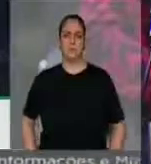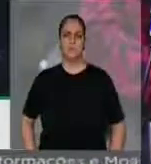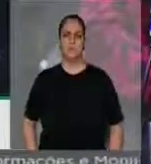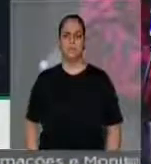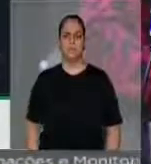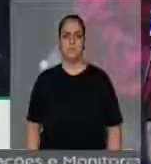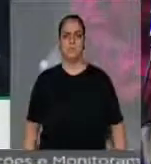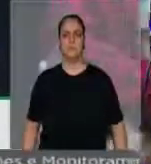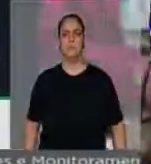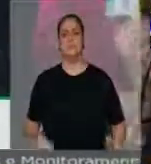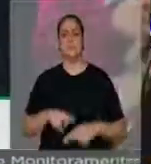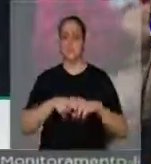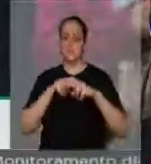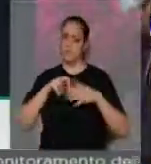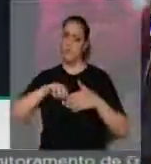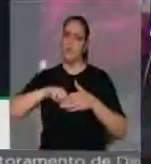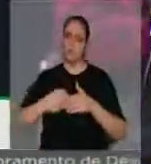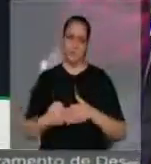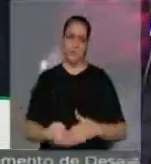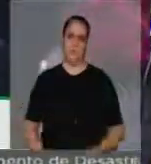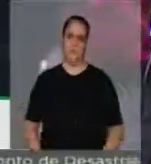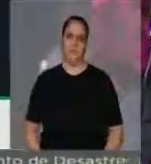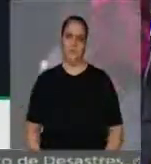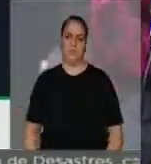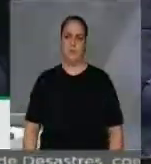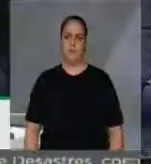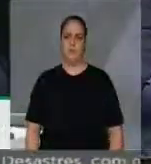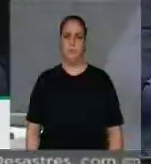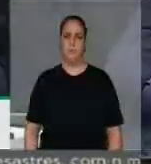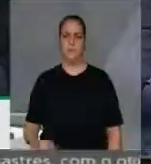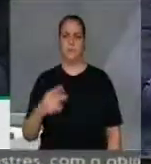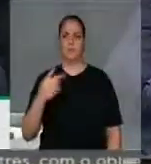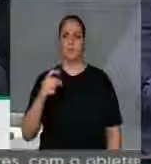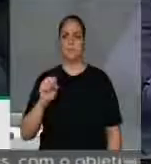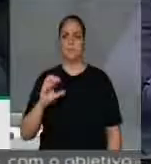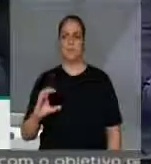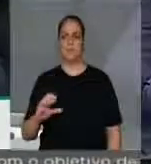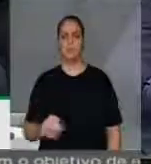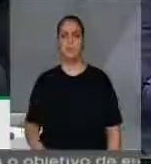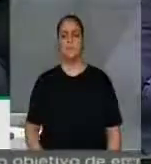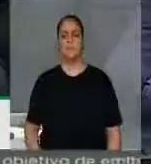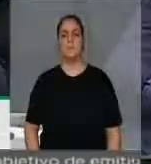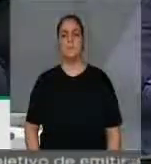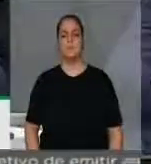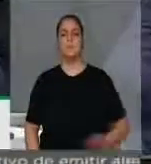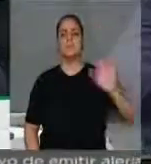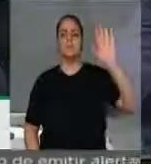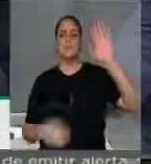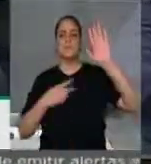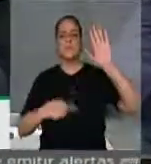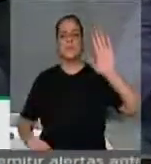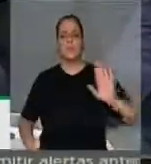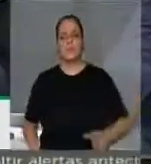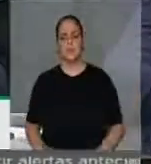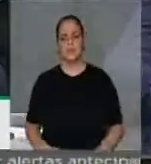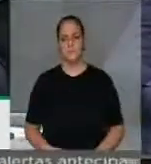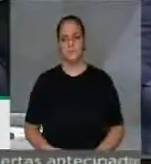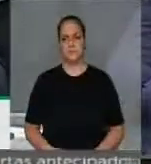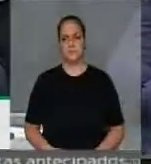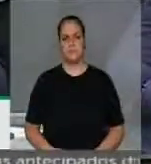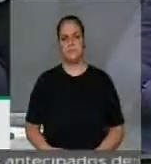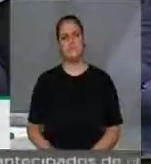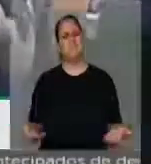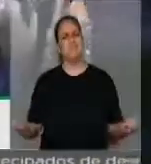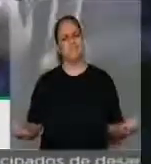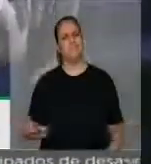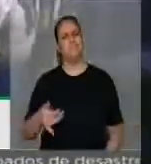A rede encaminha pela obstrução. PSC, presidente. Eu quero lamentar